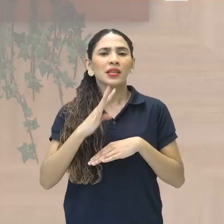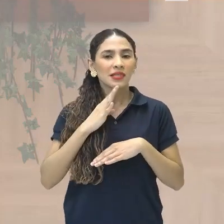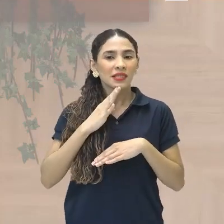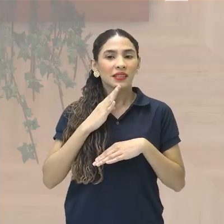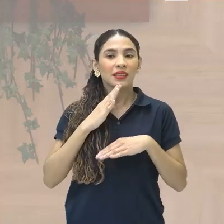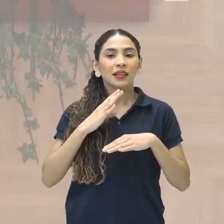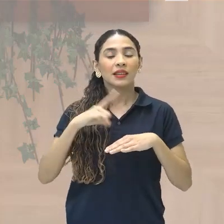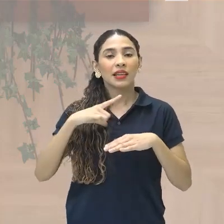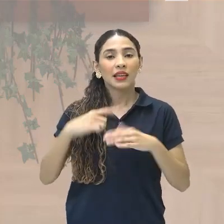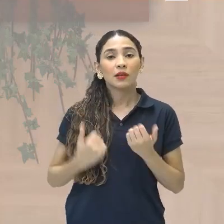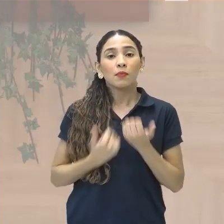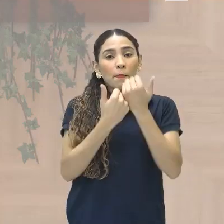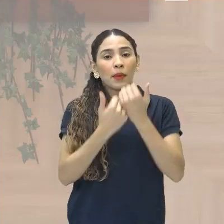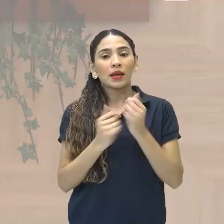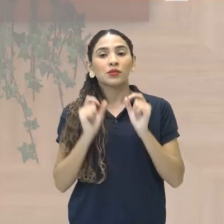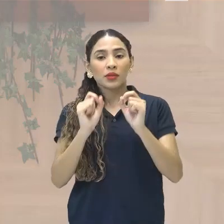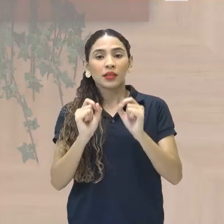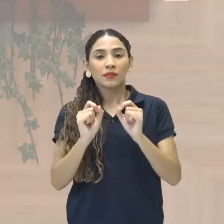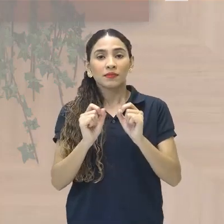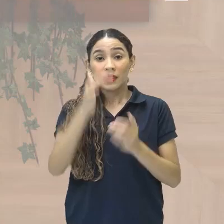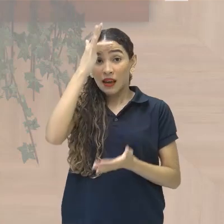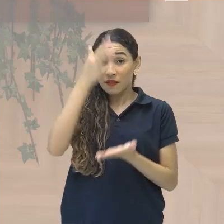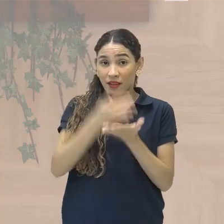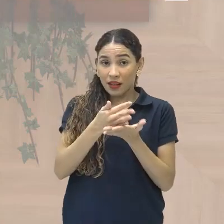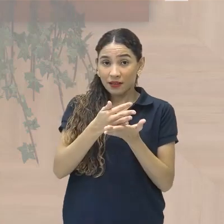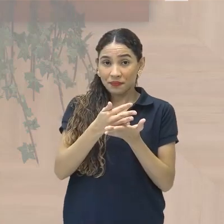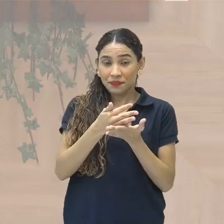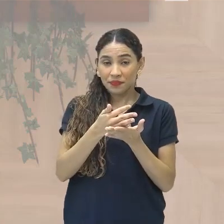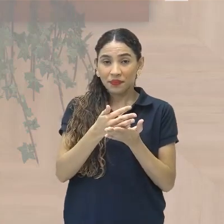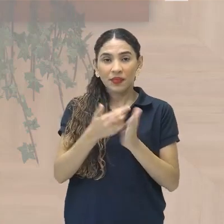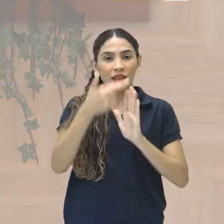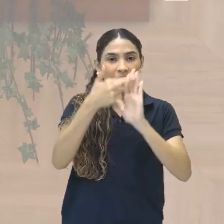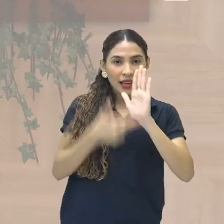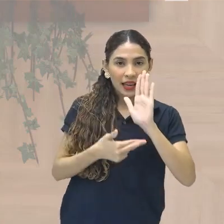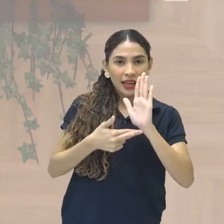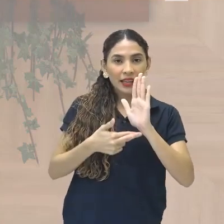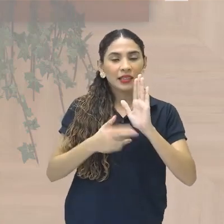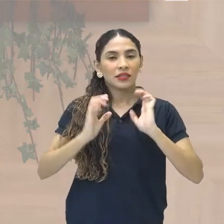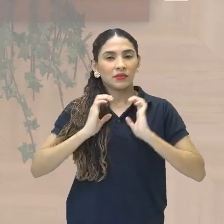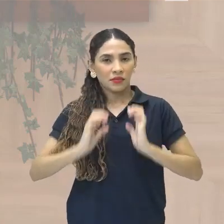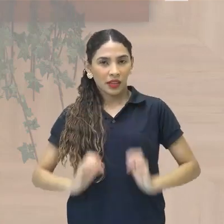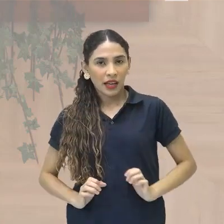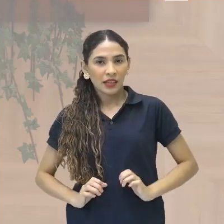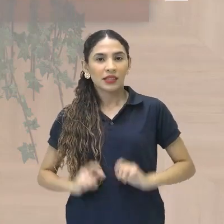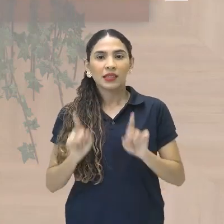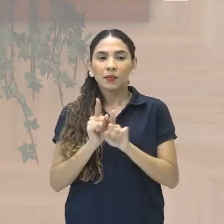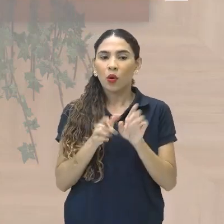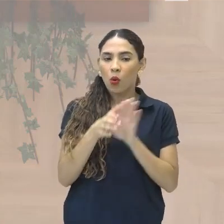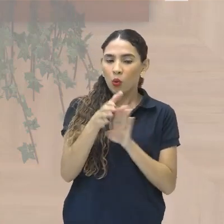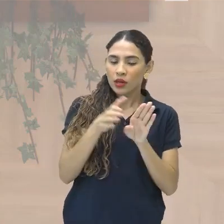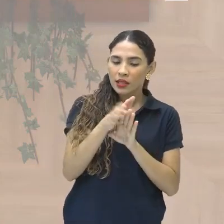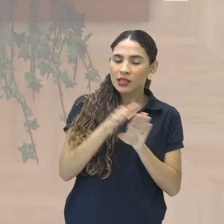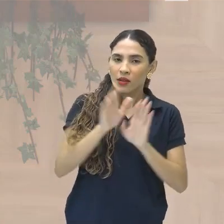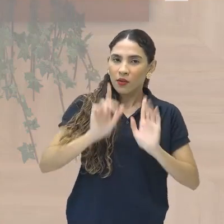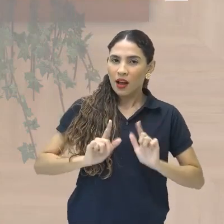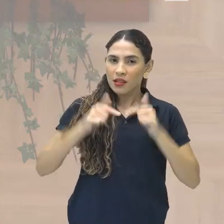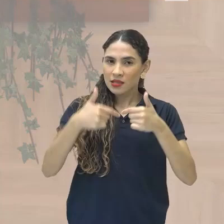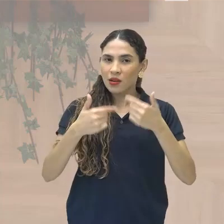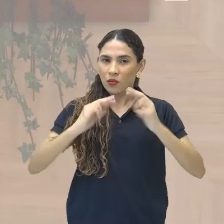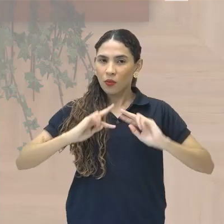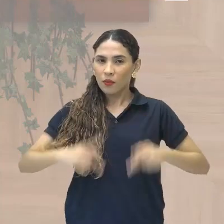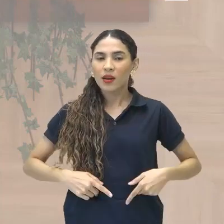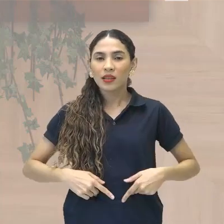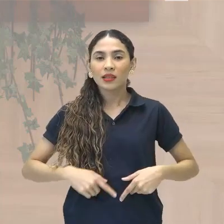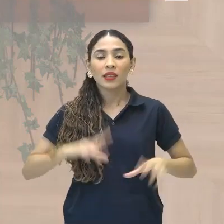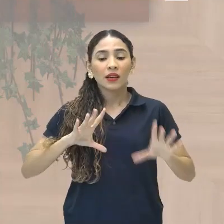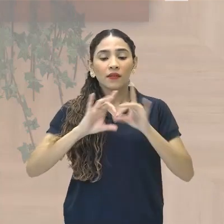que está fundamentada onde? Na fé. Os princípios éticos, a orientação para as ações humanas,